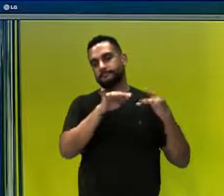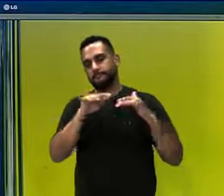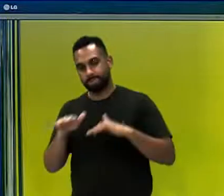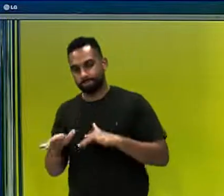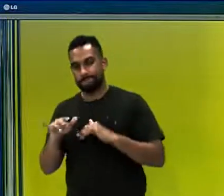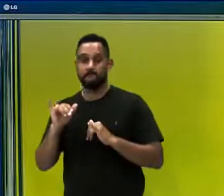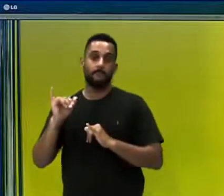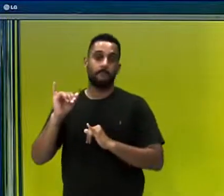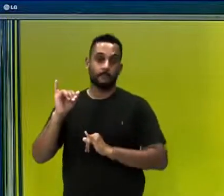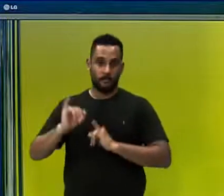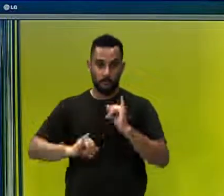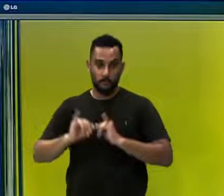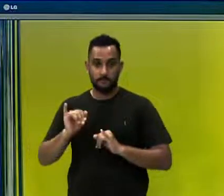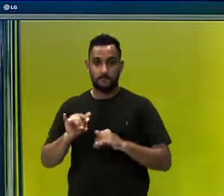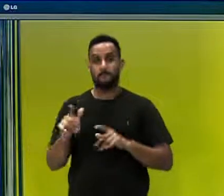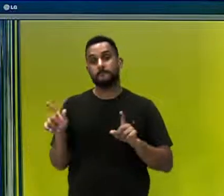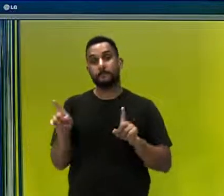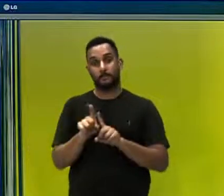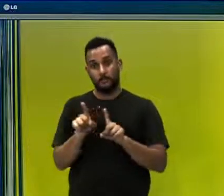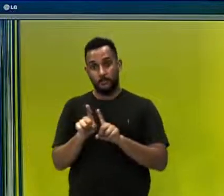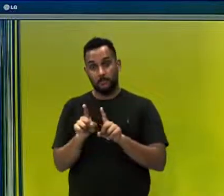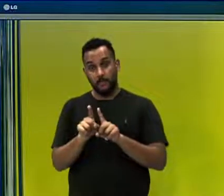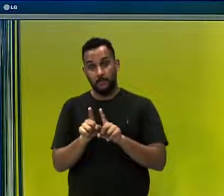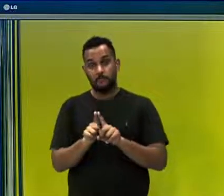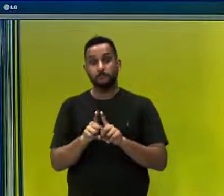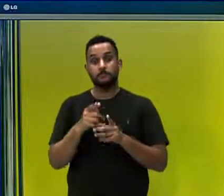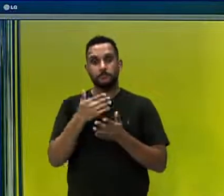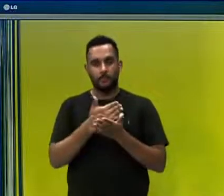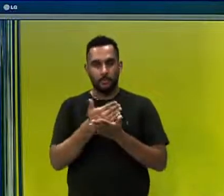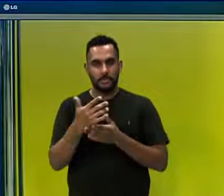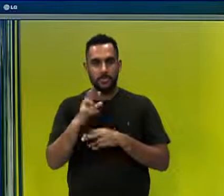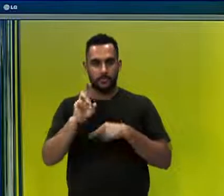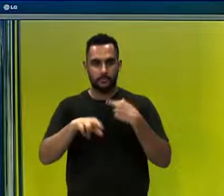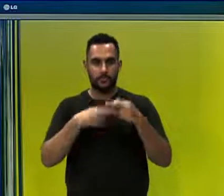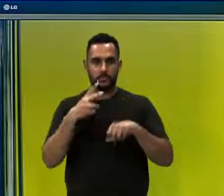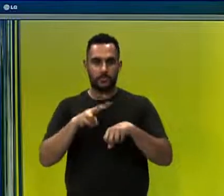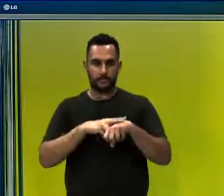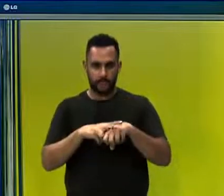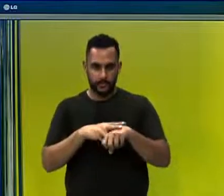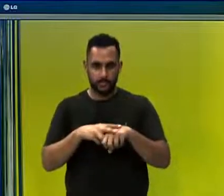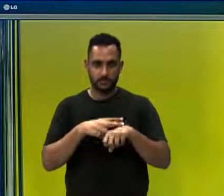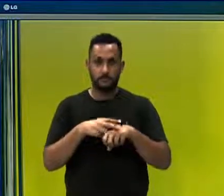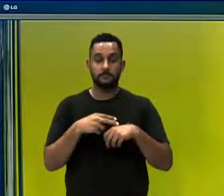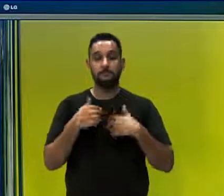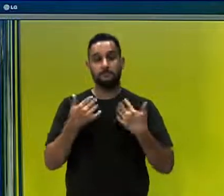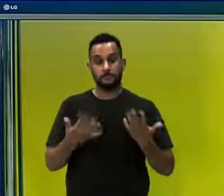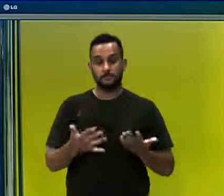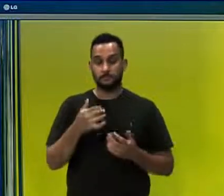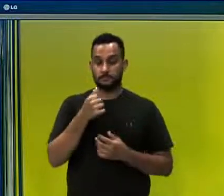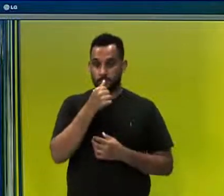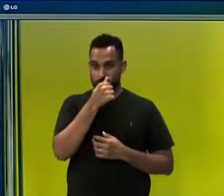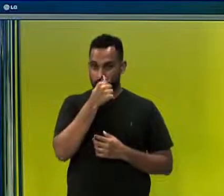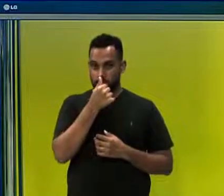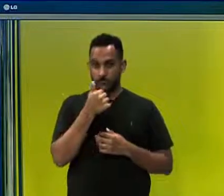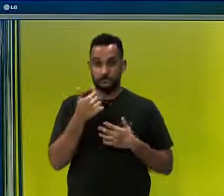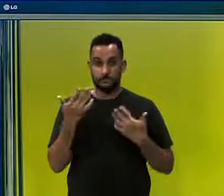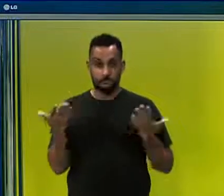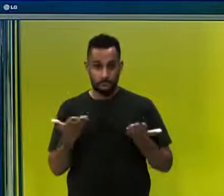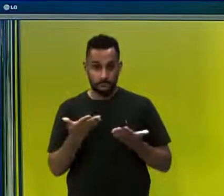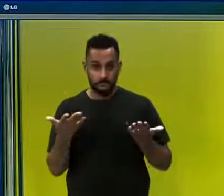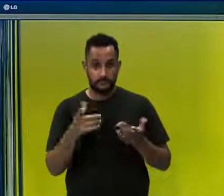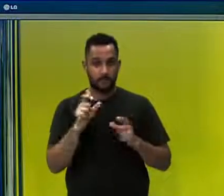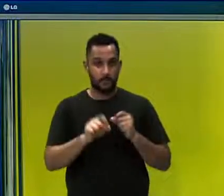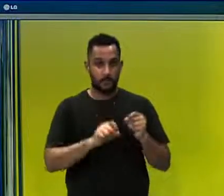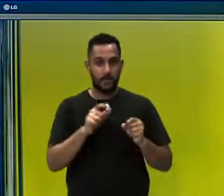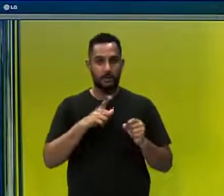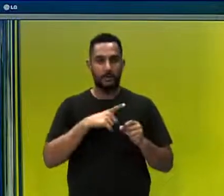a modernização do campo. Então máquinas tomam o emprego, tomam entre aspas, tá? Bastante cuidado com esse termo também. Mas a